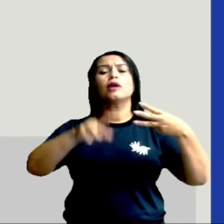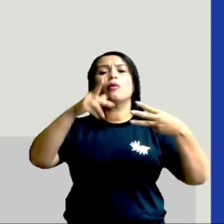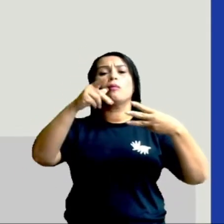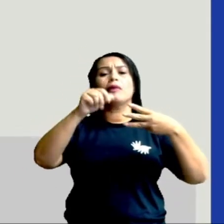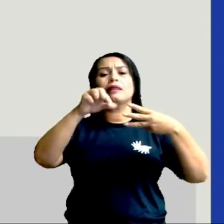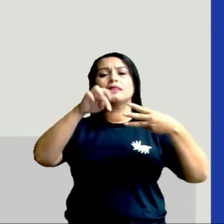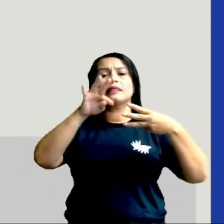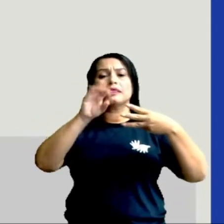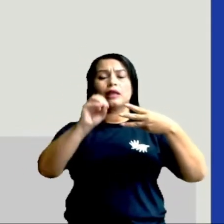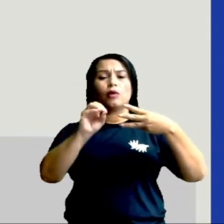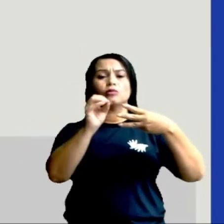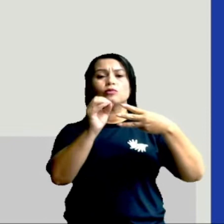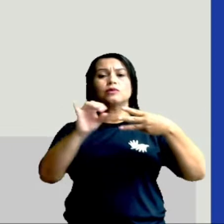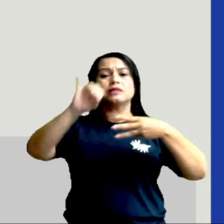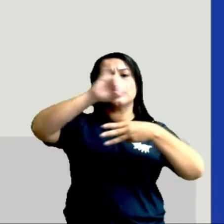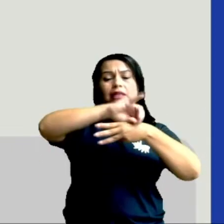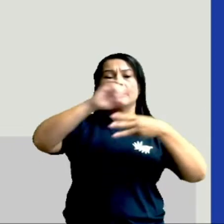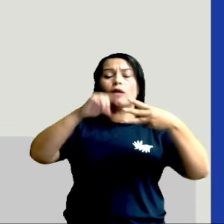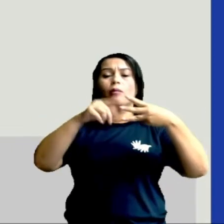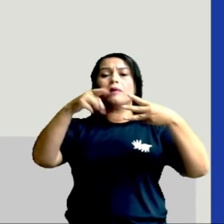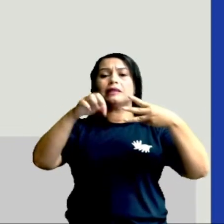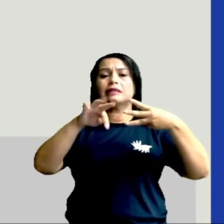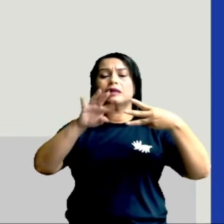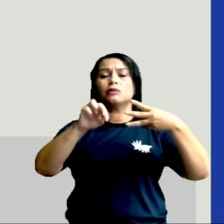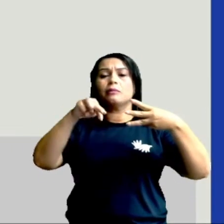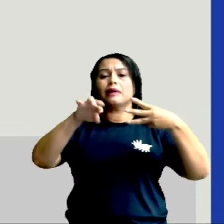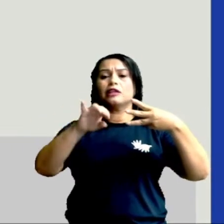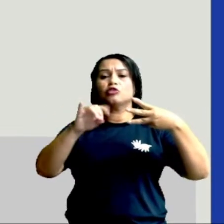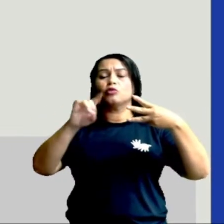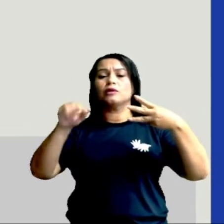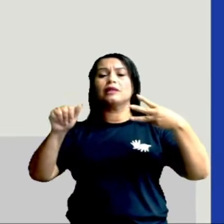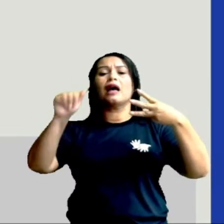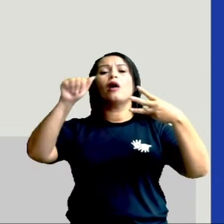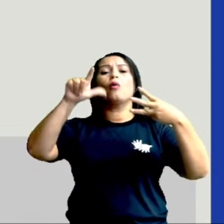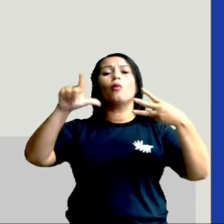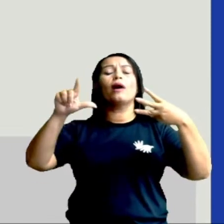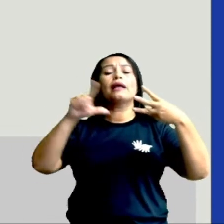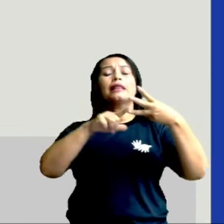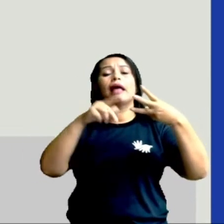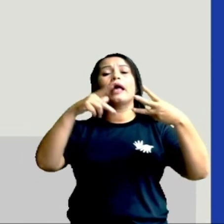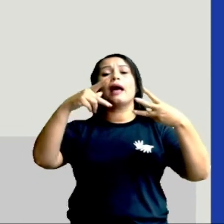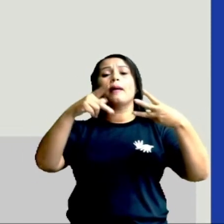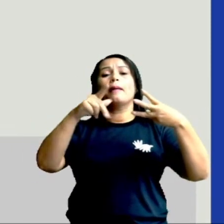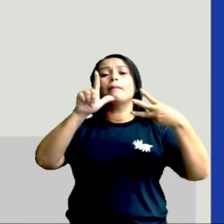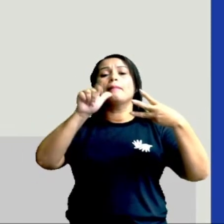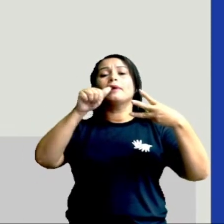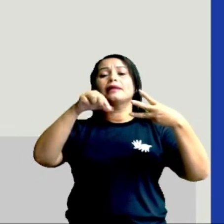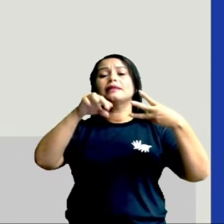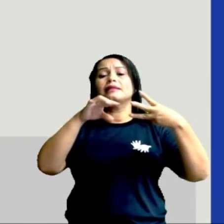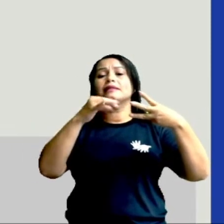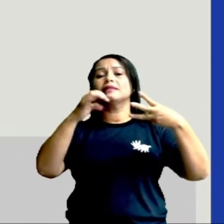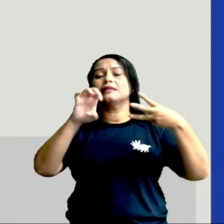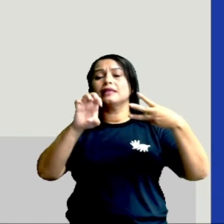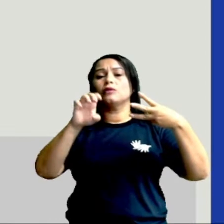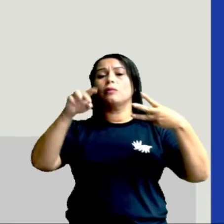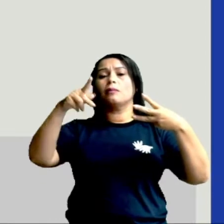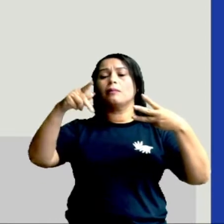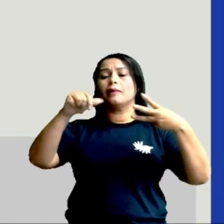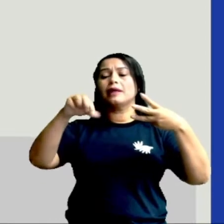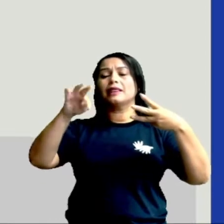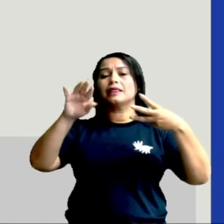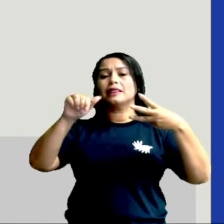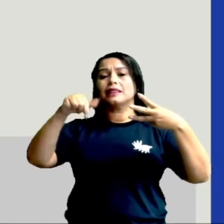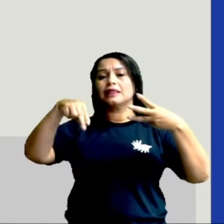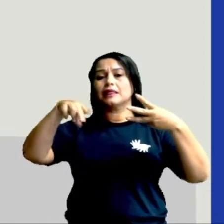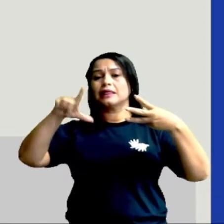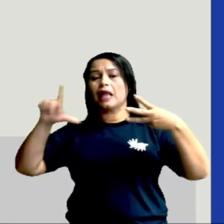Planalto Central, o Planalto Meridional e a Planície do Pantanal. Conforme a gente pode observar nesse